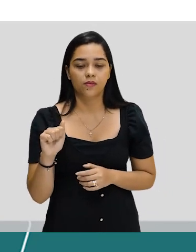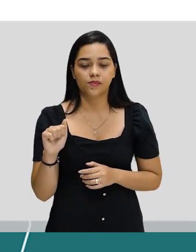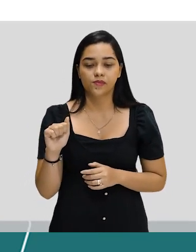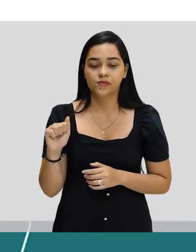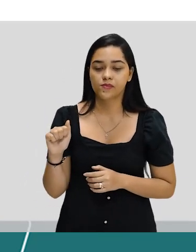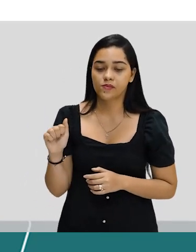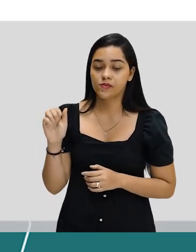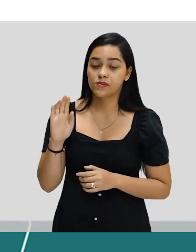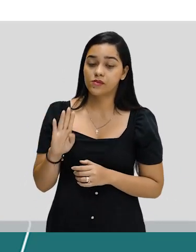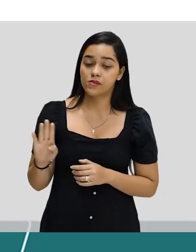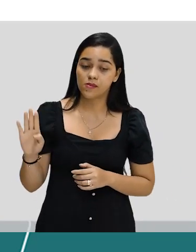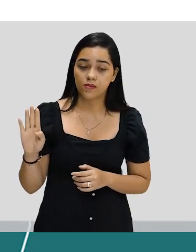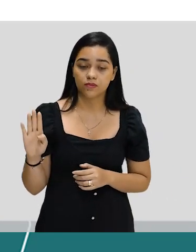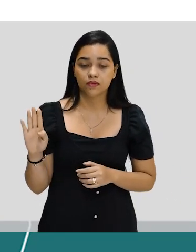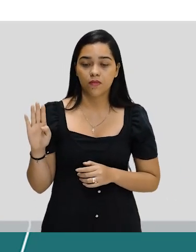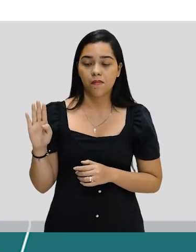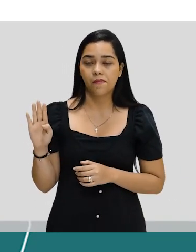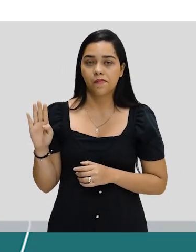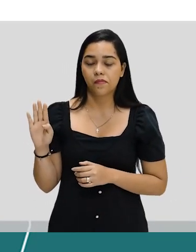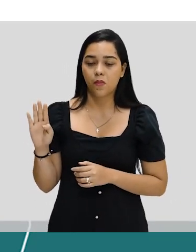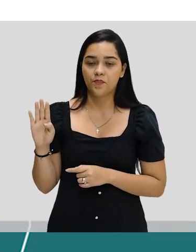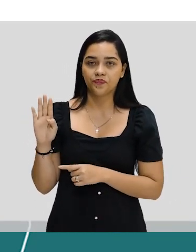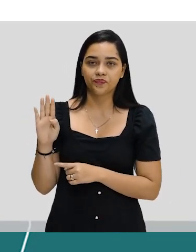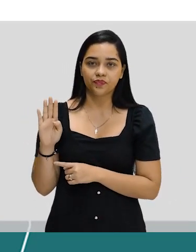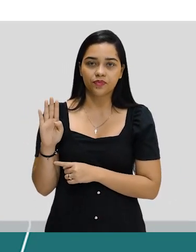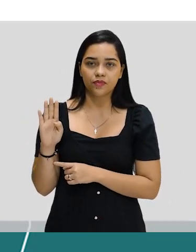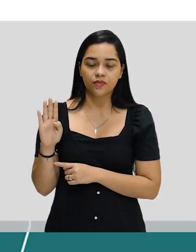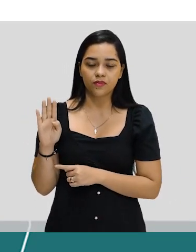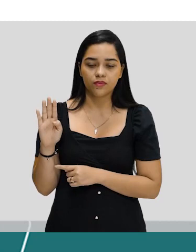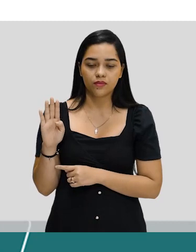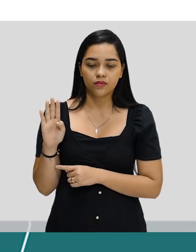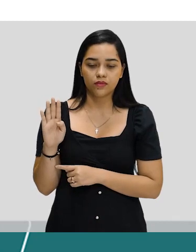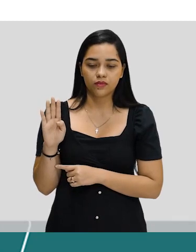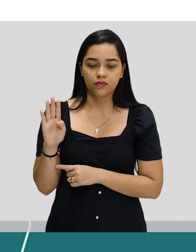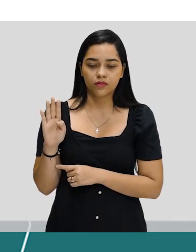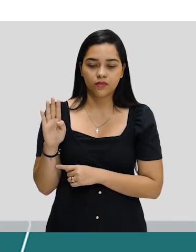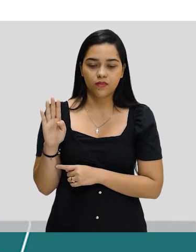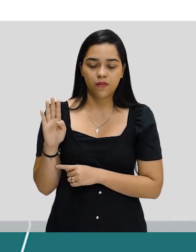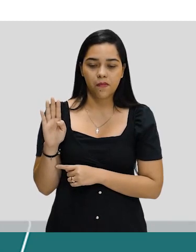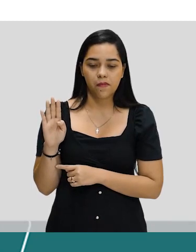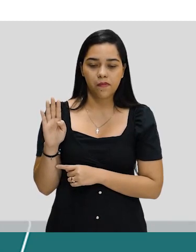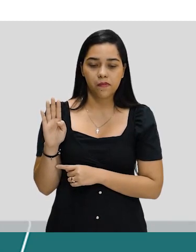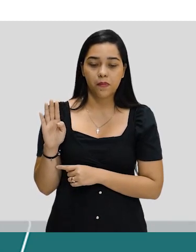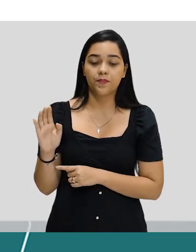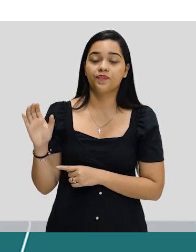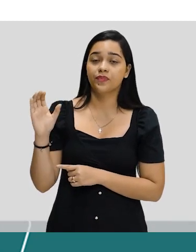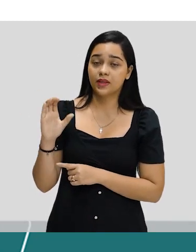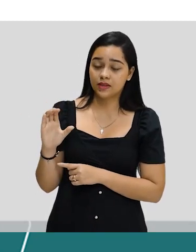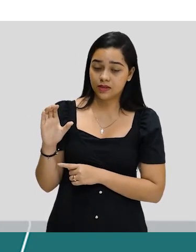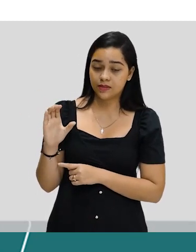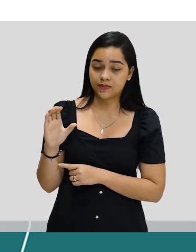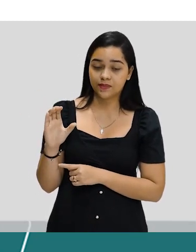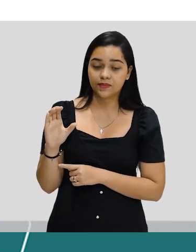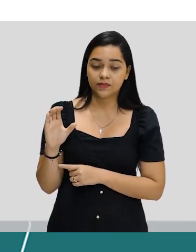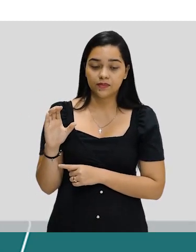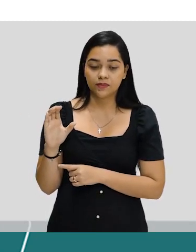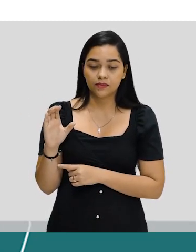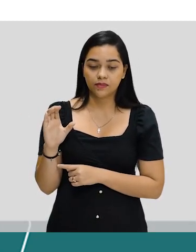primordialmente. Letra B, sobretudo, avidamente, principalmente. Letra